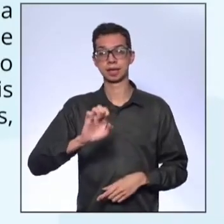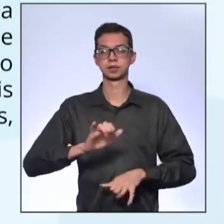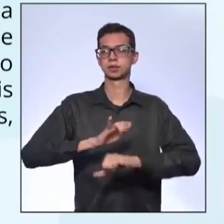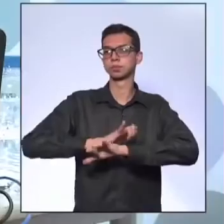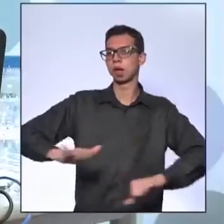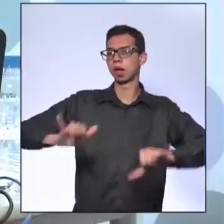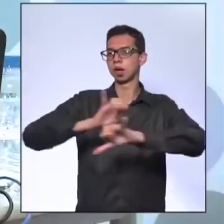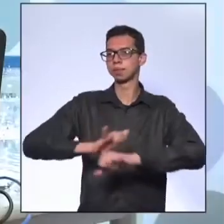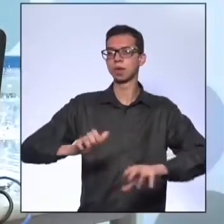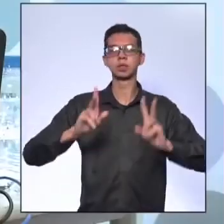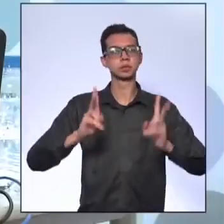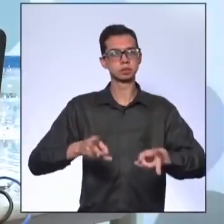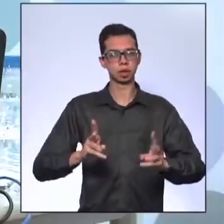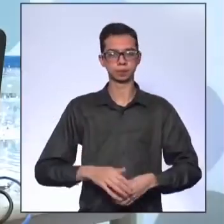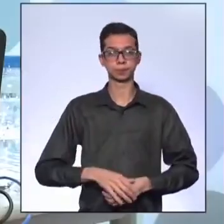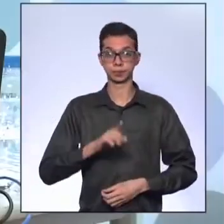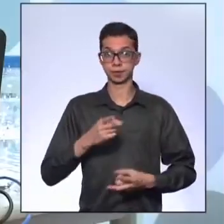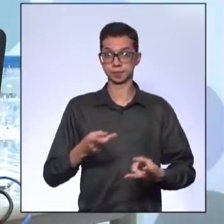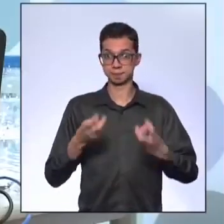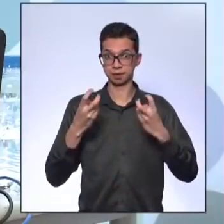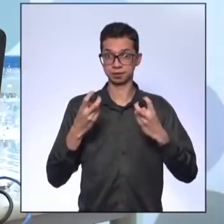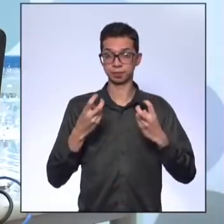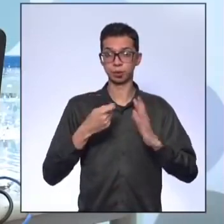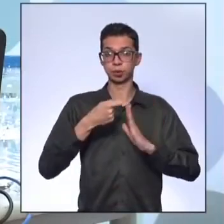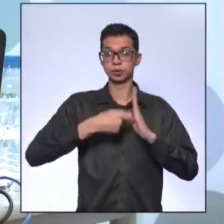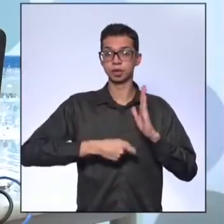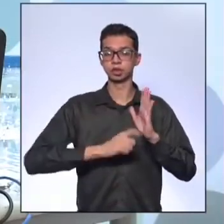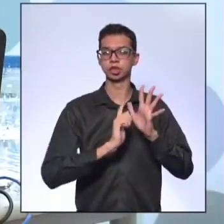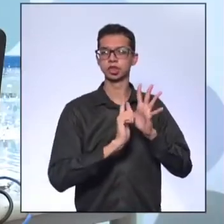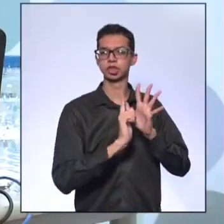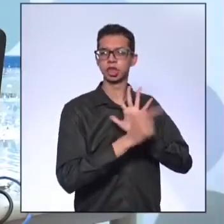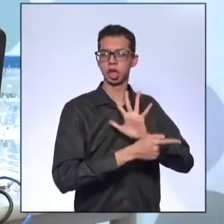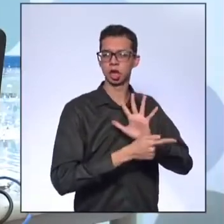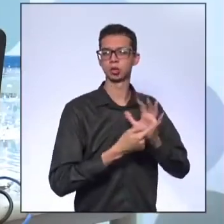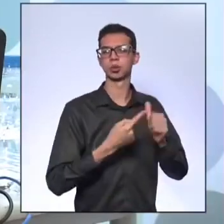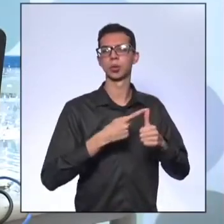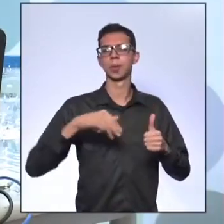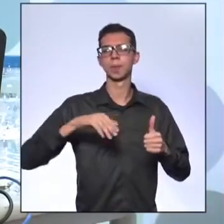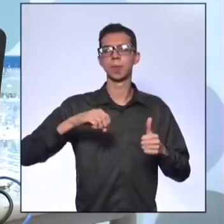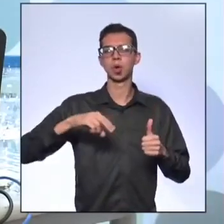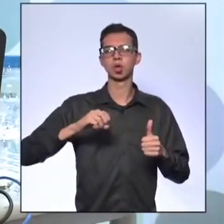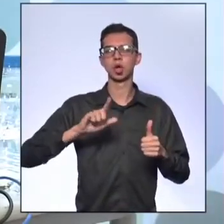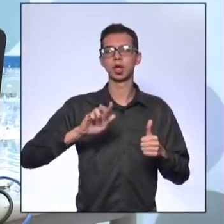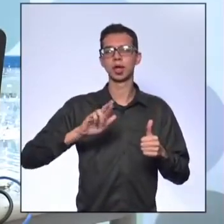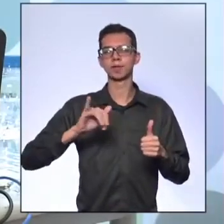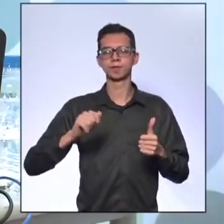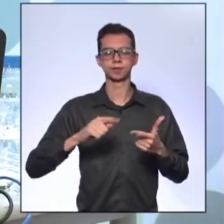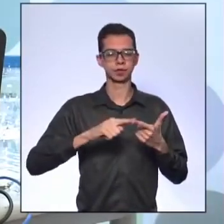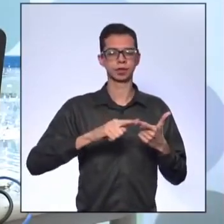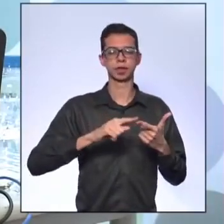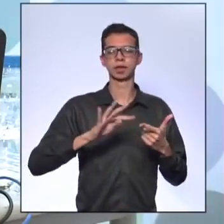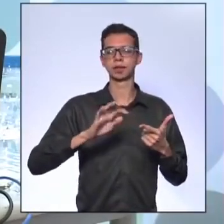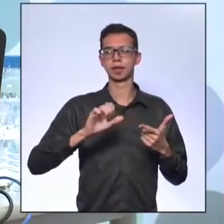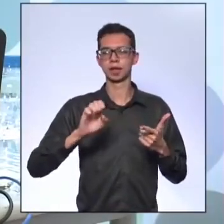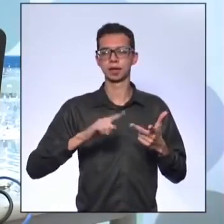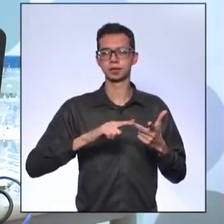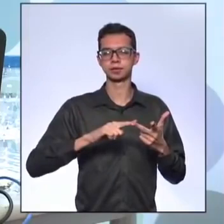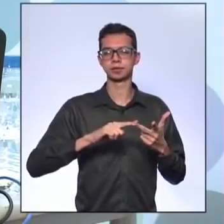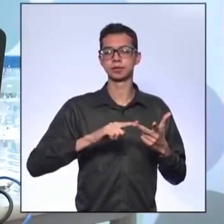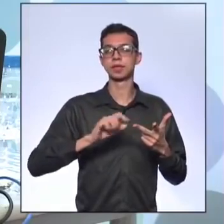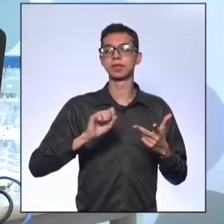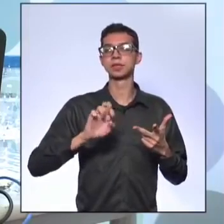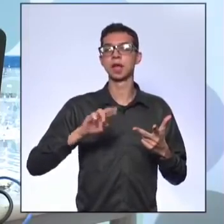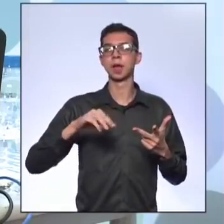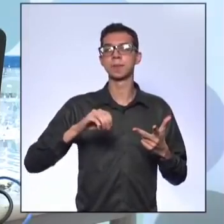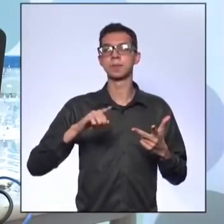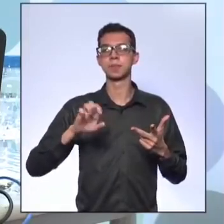Vocês perceberam o tanto de gêneros textuais que apareceram aí? Monografias, teses, dissertações, sermões, editoriais. Então, vão